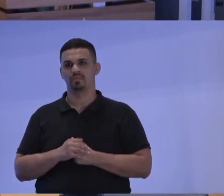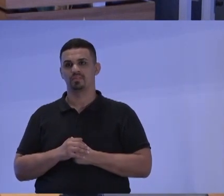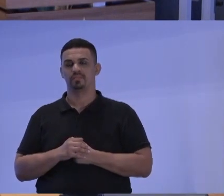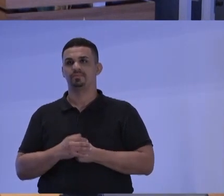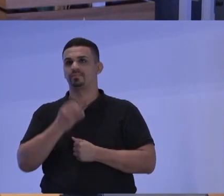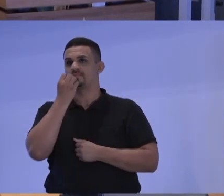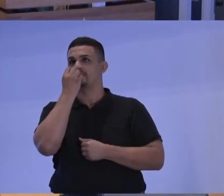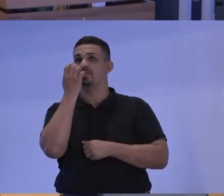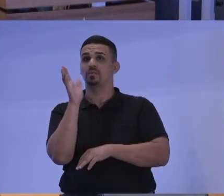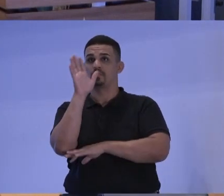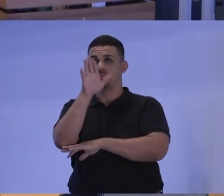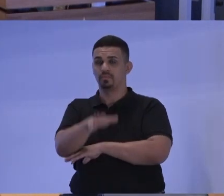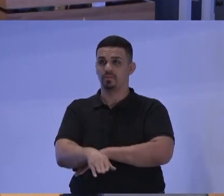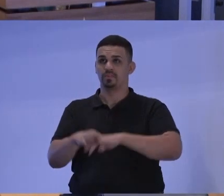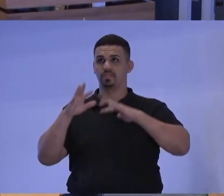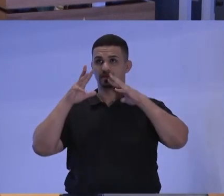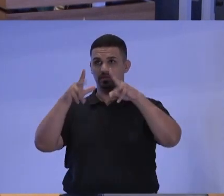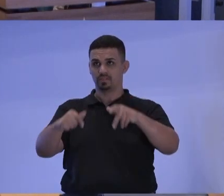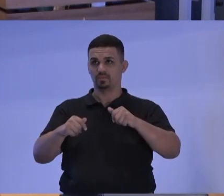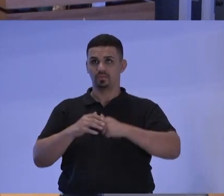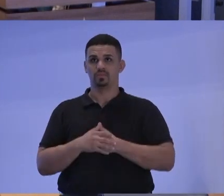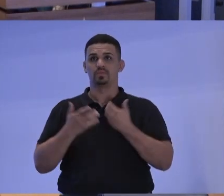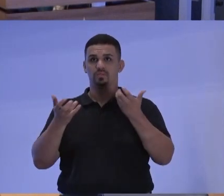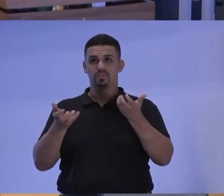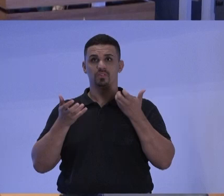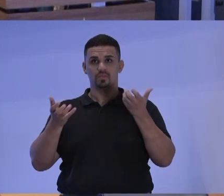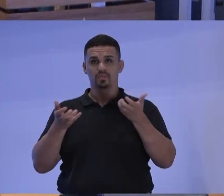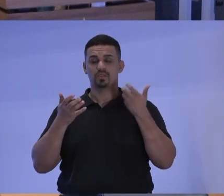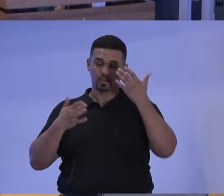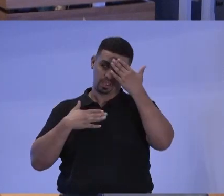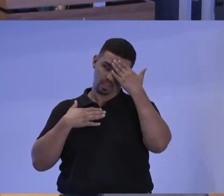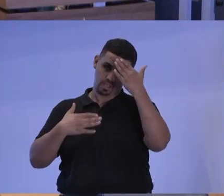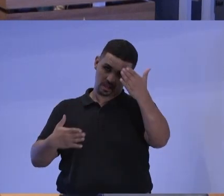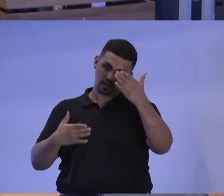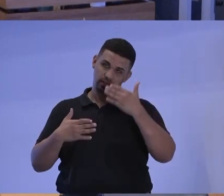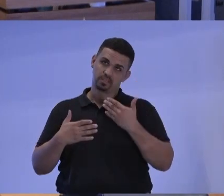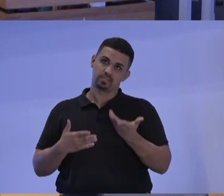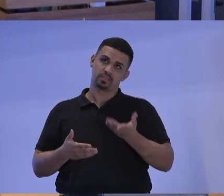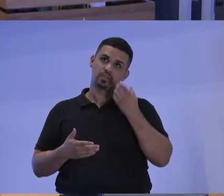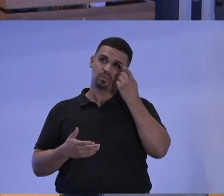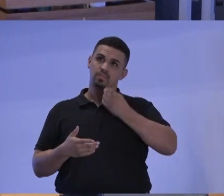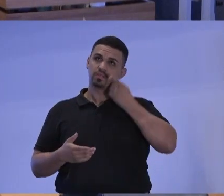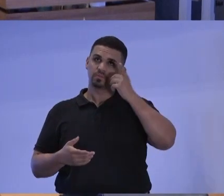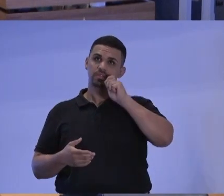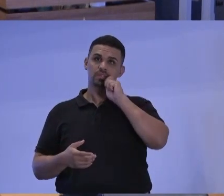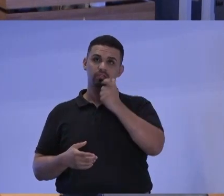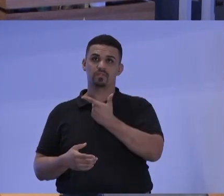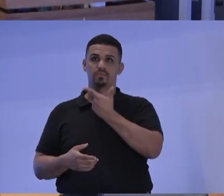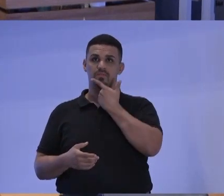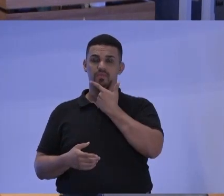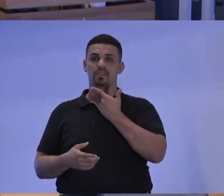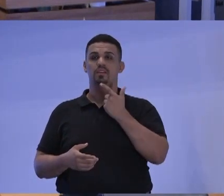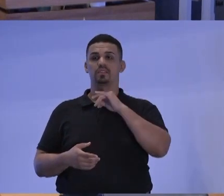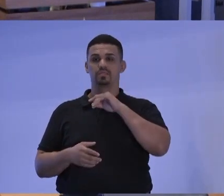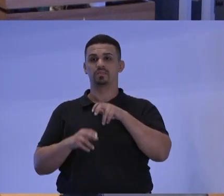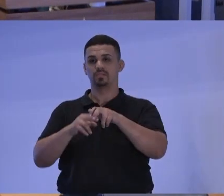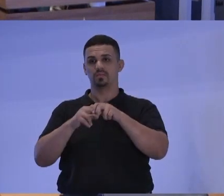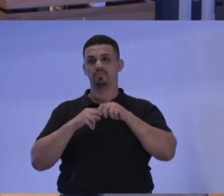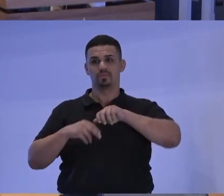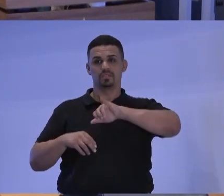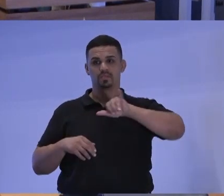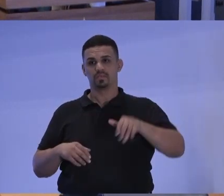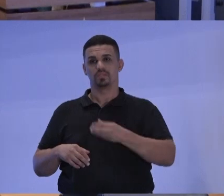Boa tarde a todos. Eu gostaria de agradecer ao deputado Fábio Félix pela